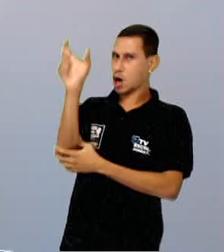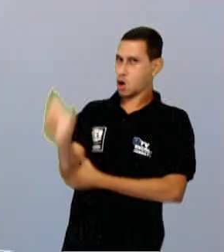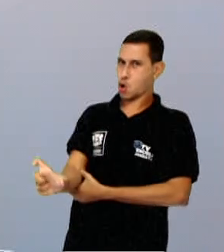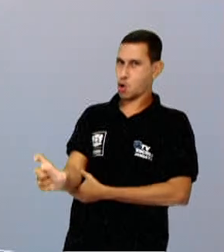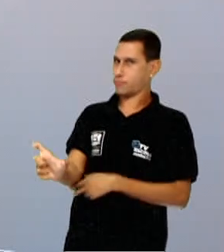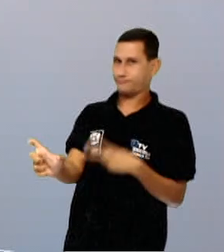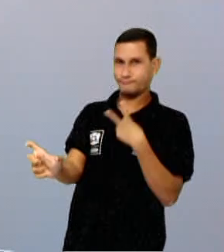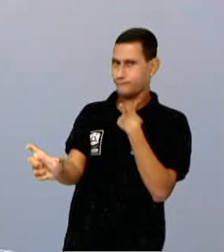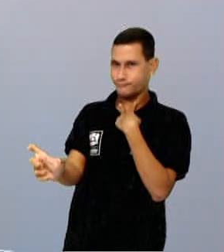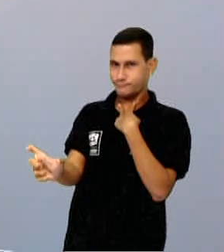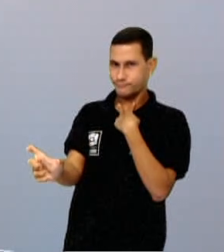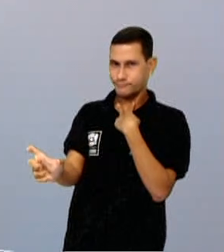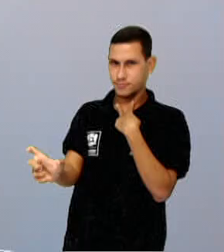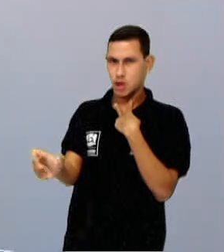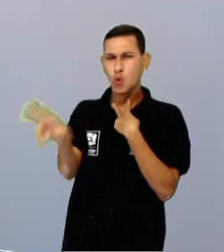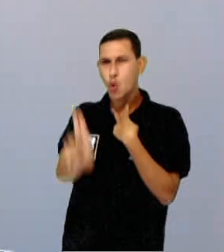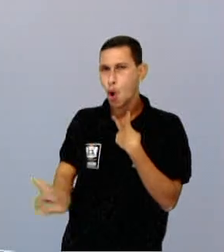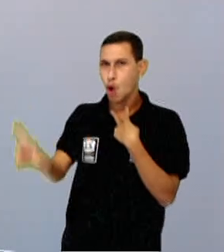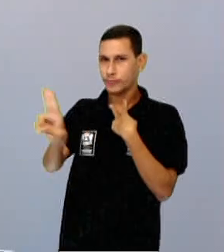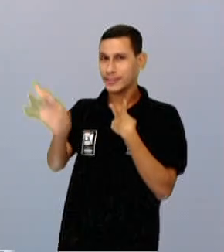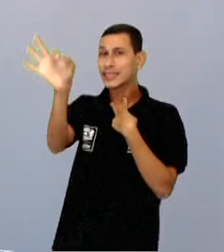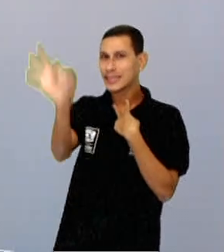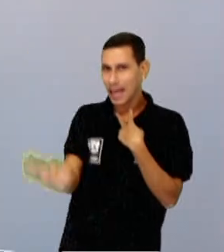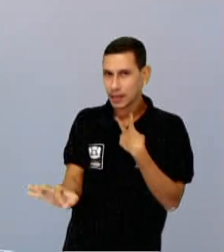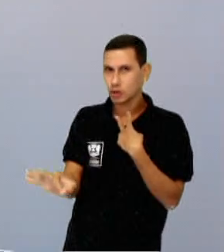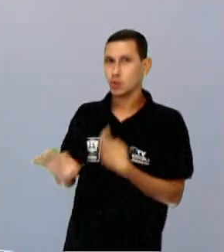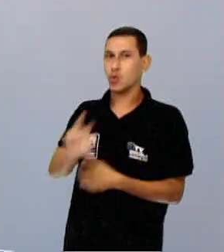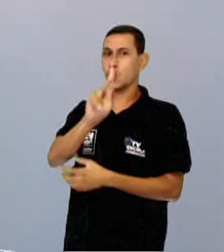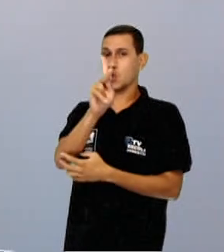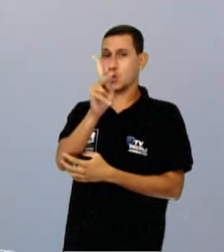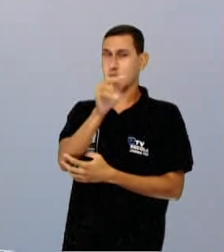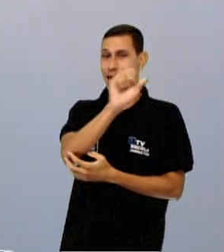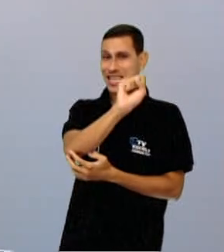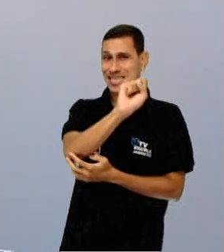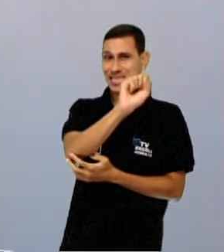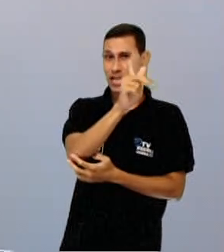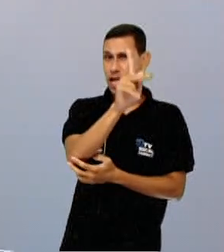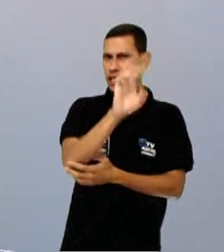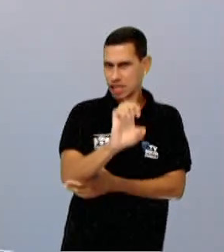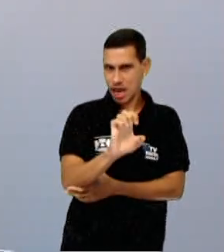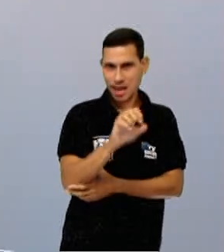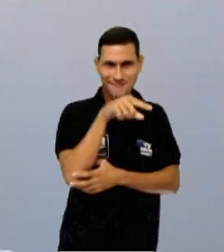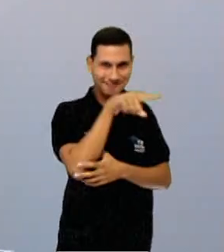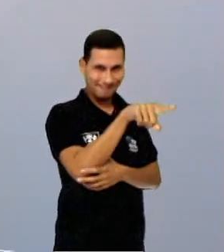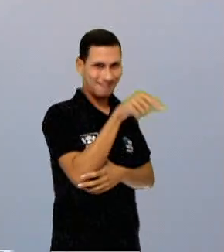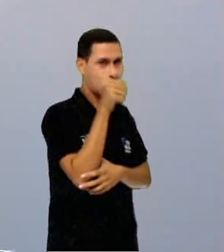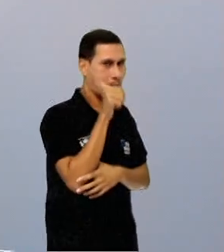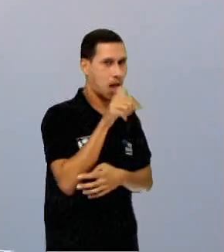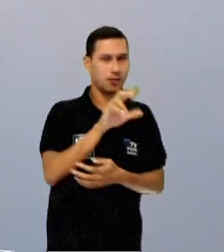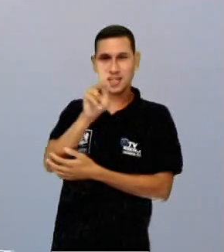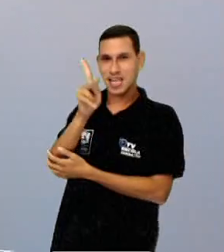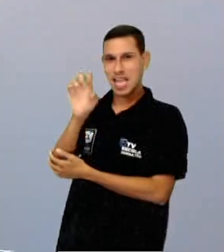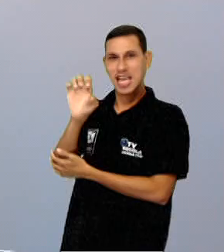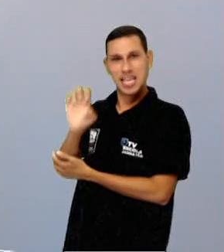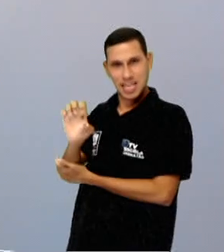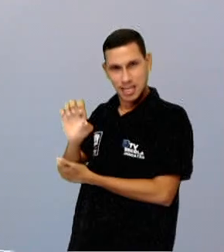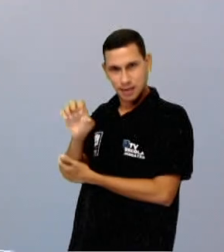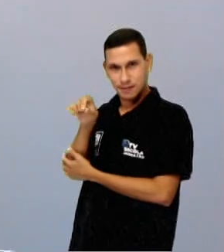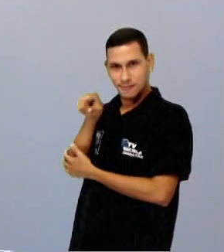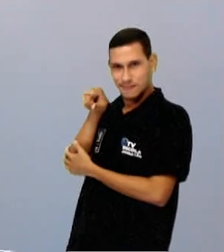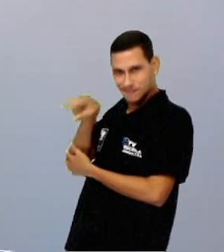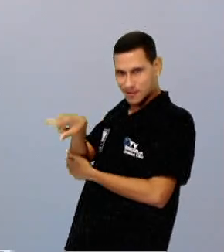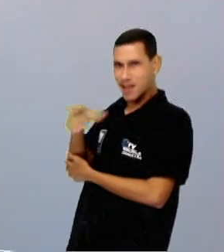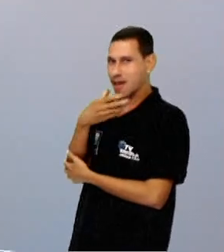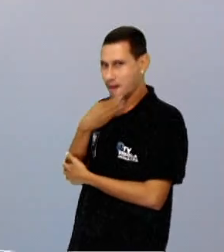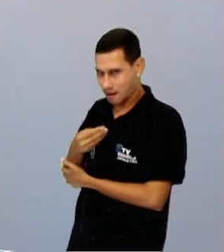para pessoas eu uso xi para ela e rir para ele certo